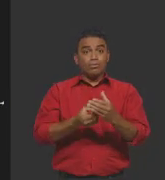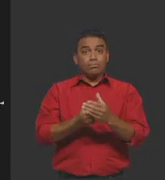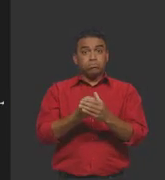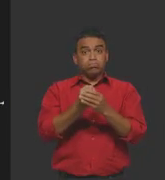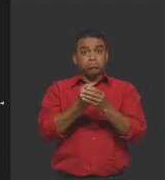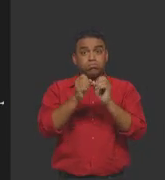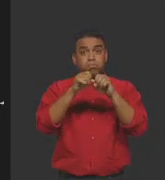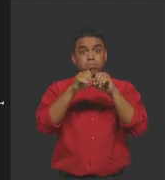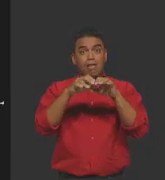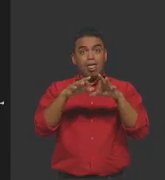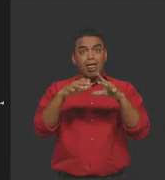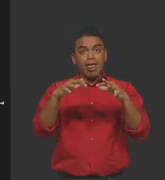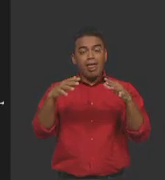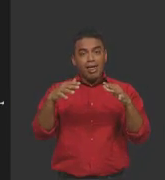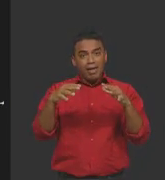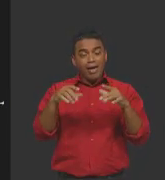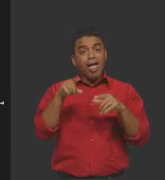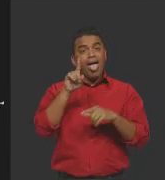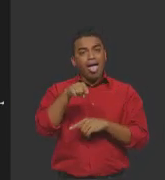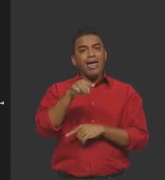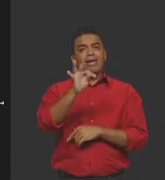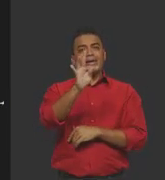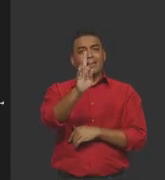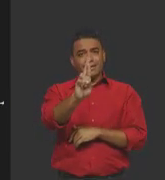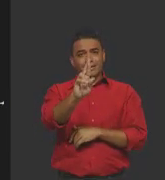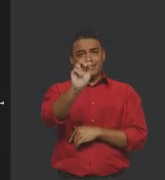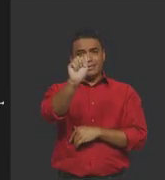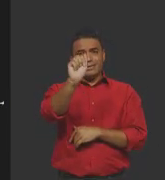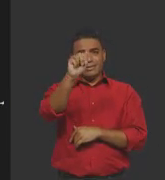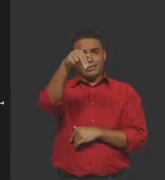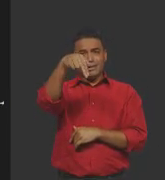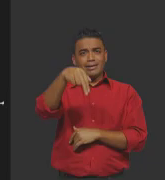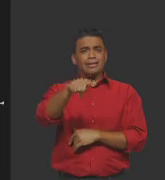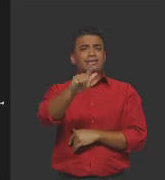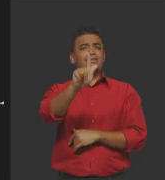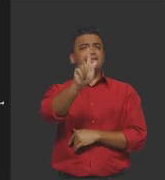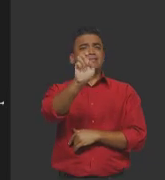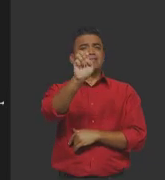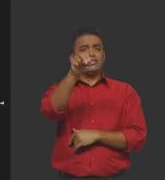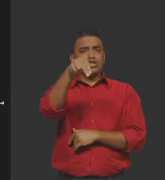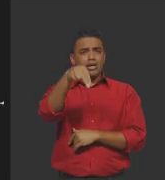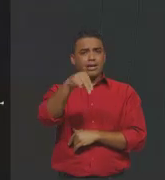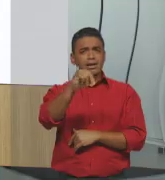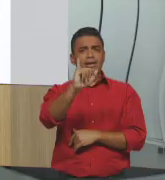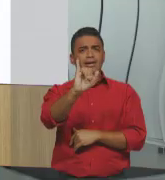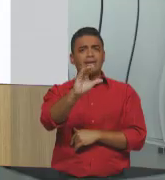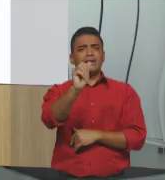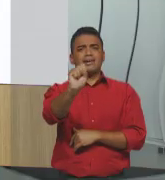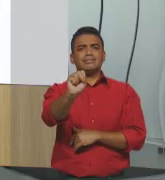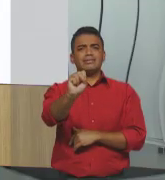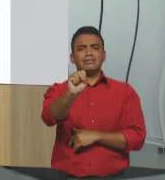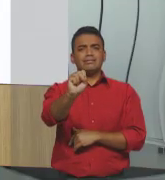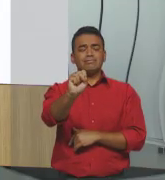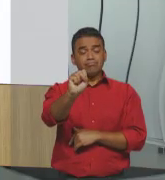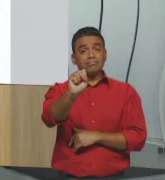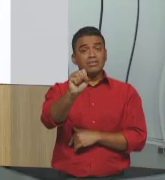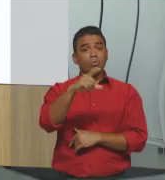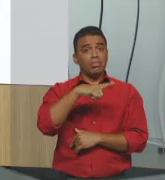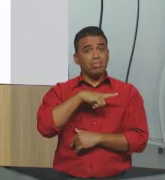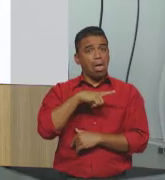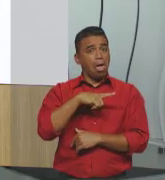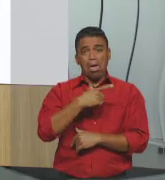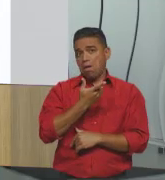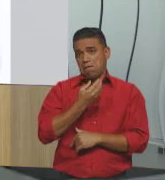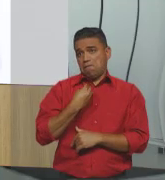né, que vão ser transgênicas. Toda vez que eu tenho, então, um organismo, onde nesse organismo eu vou